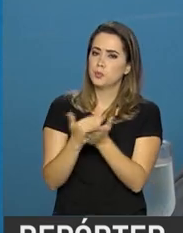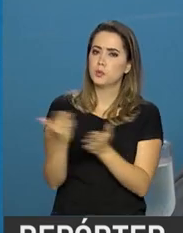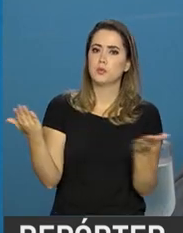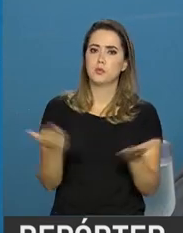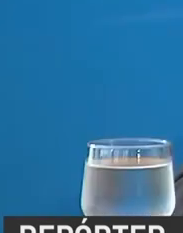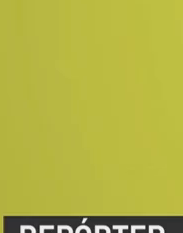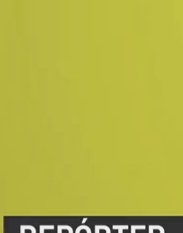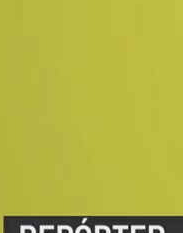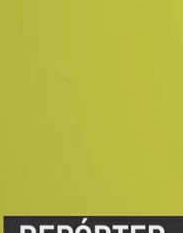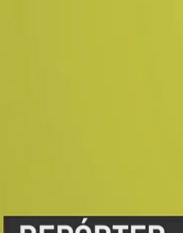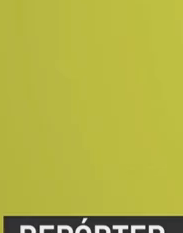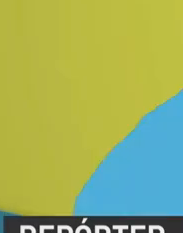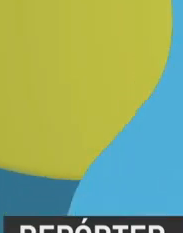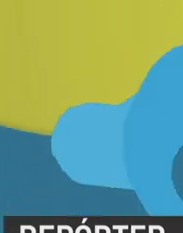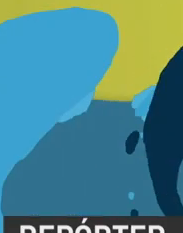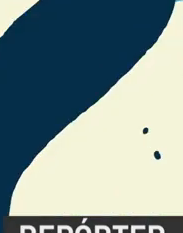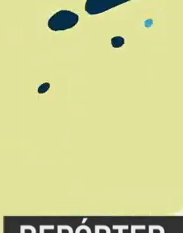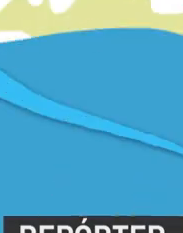hoje